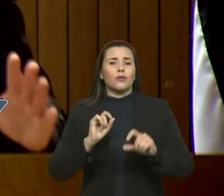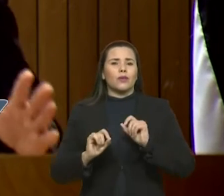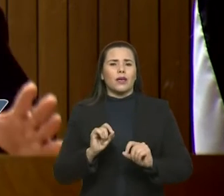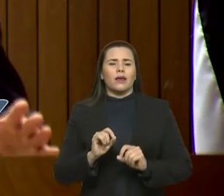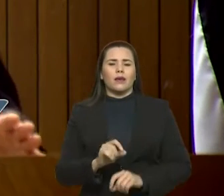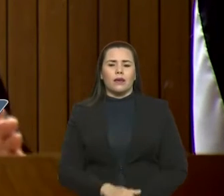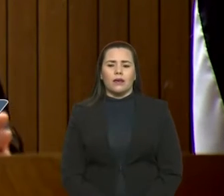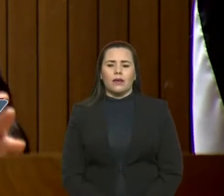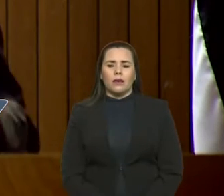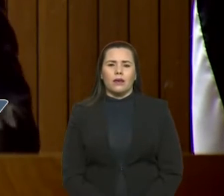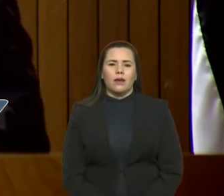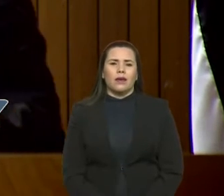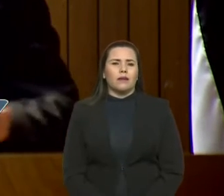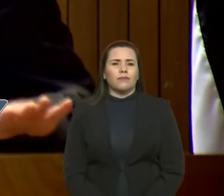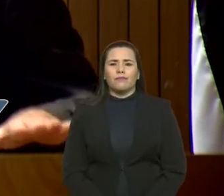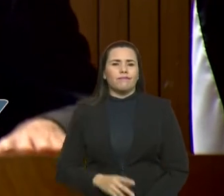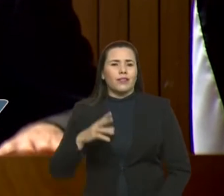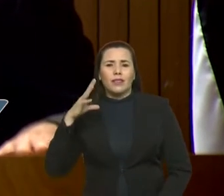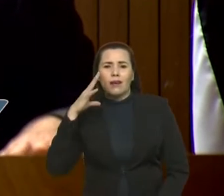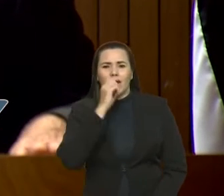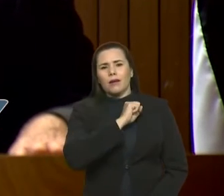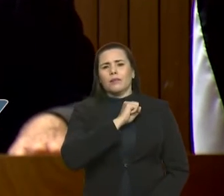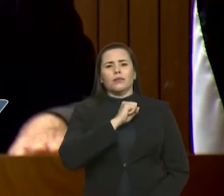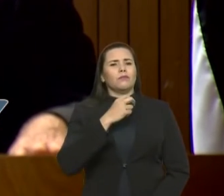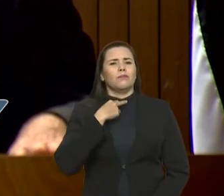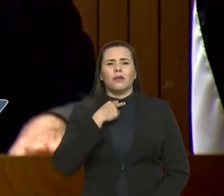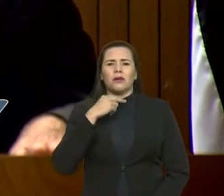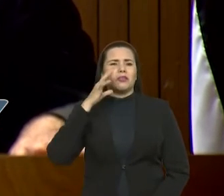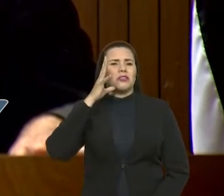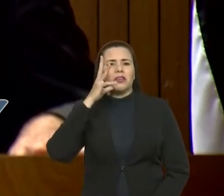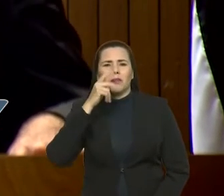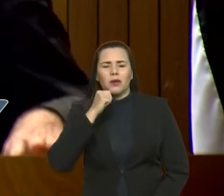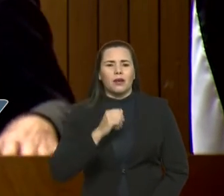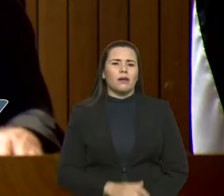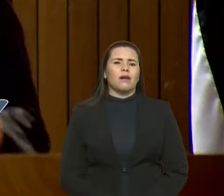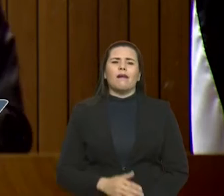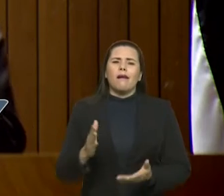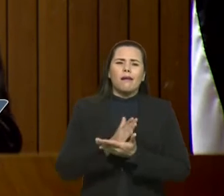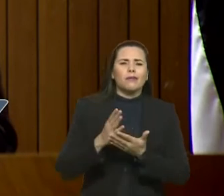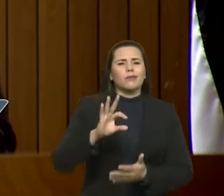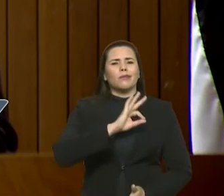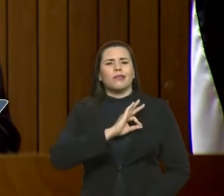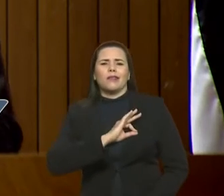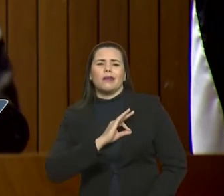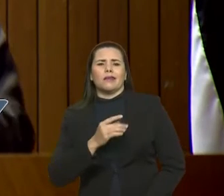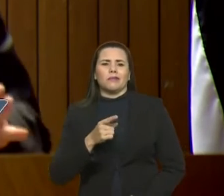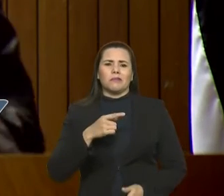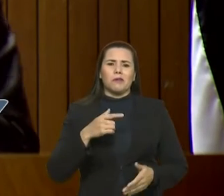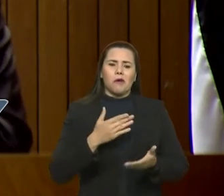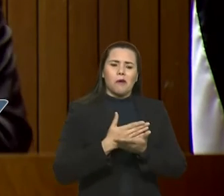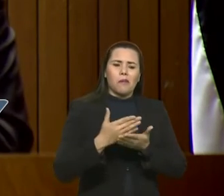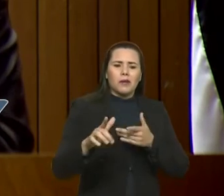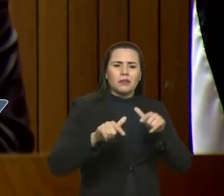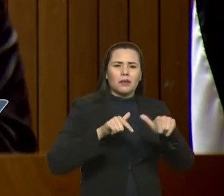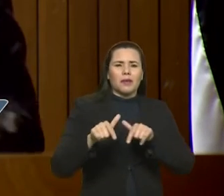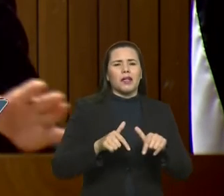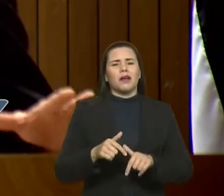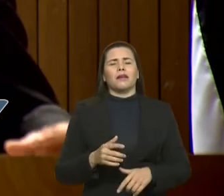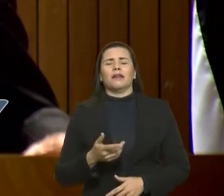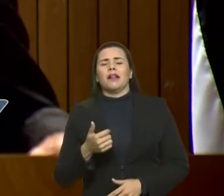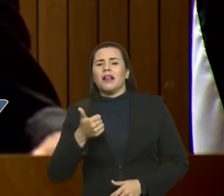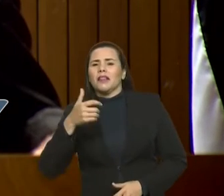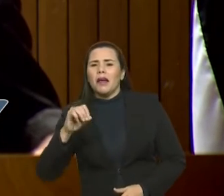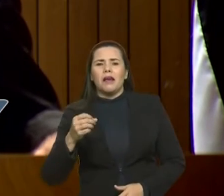20 anos, 30 anos e não chega à sua promoção. Há uma injustiça muito grande com relação a